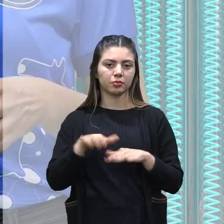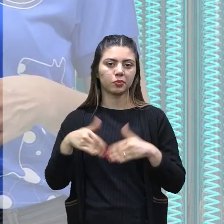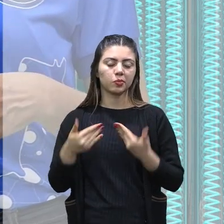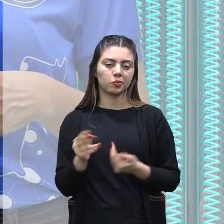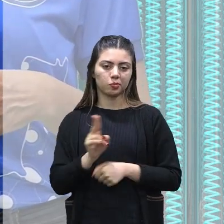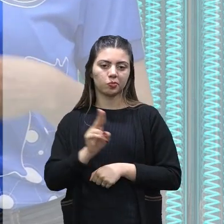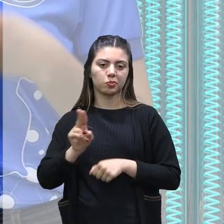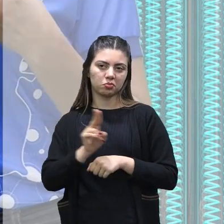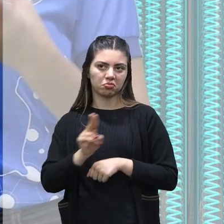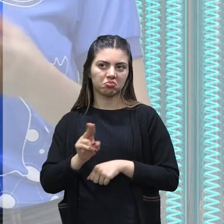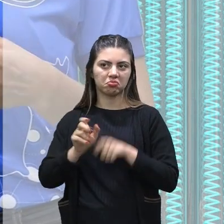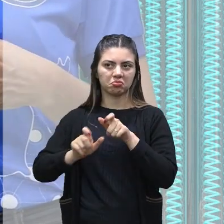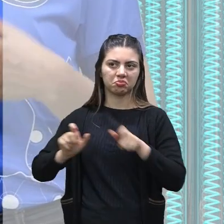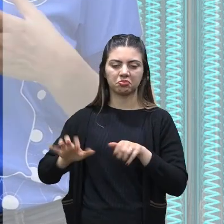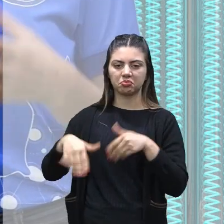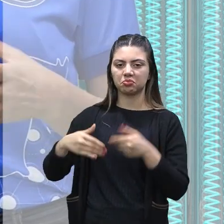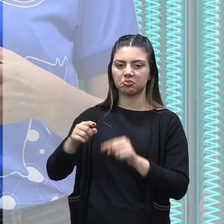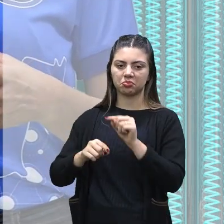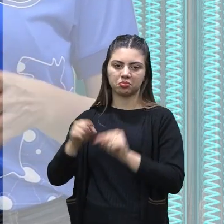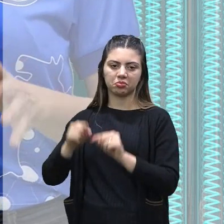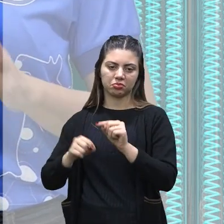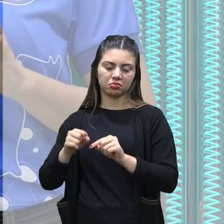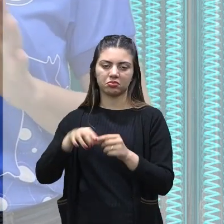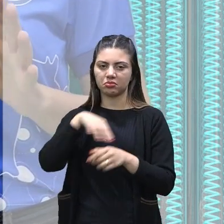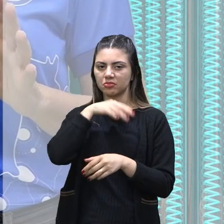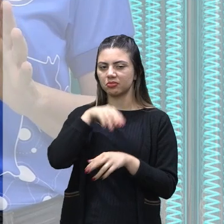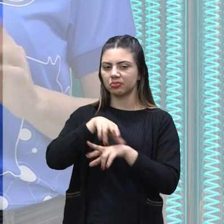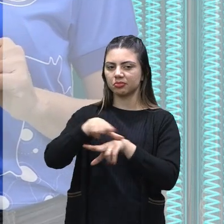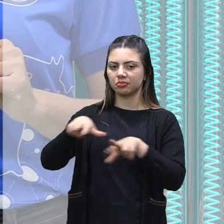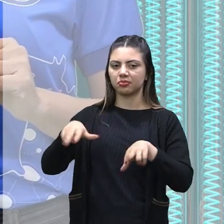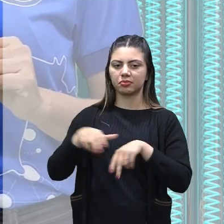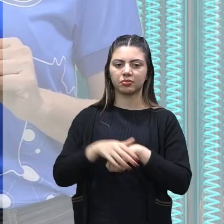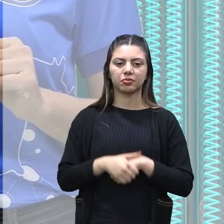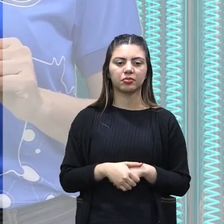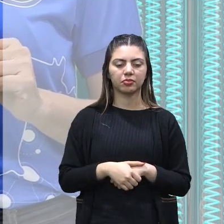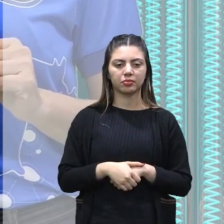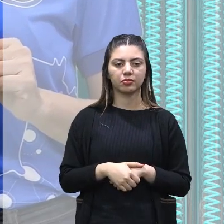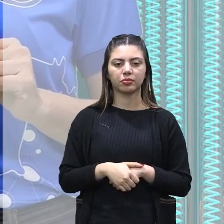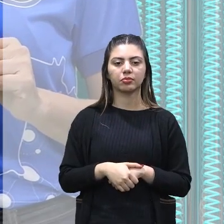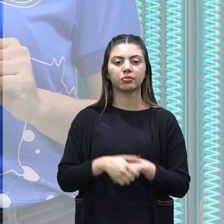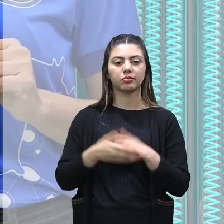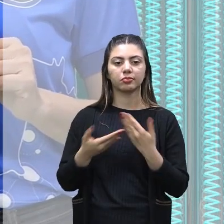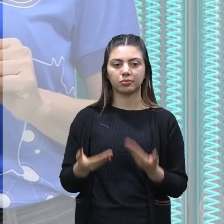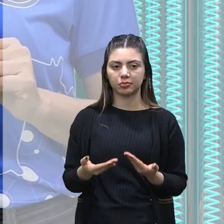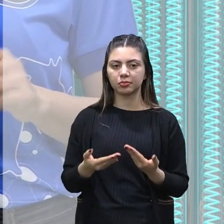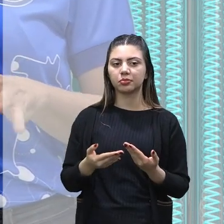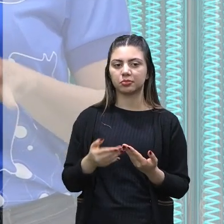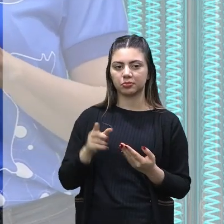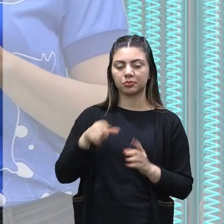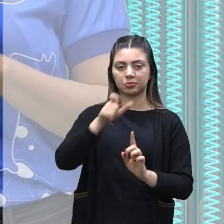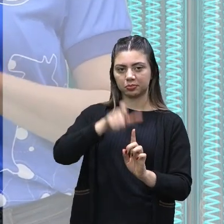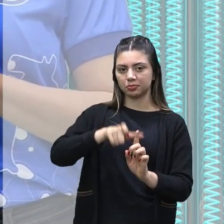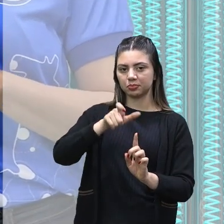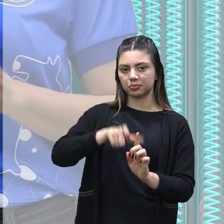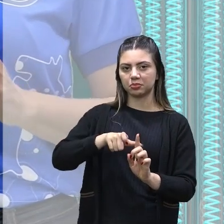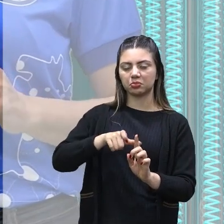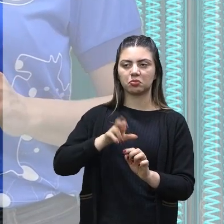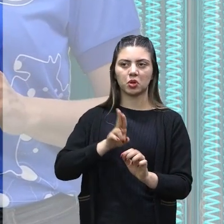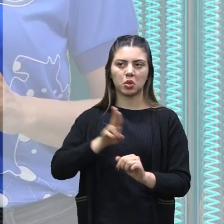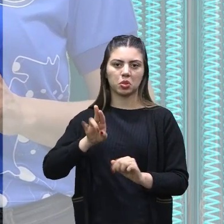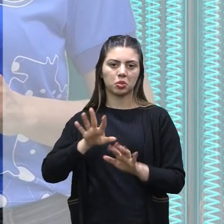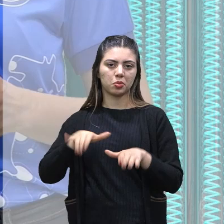nomes, né? Seja de pessoas, objetos ou animais. Independente, tá? Então, nesse pedacinho aqui é o sujeito. Seja